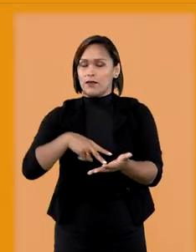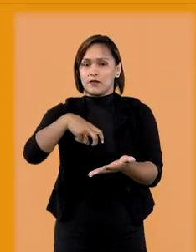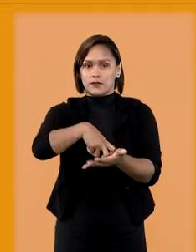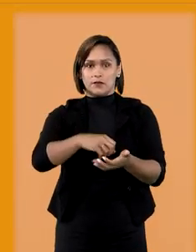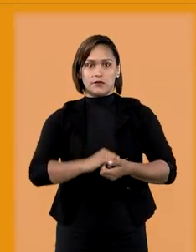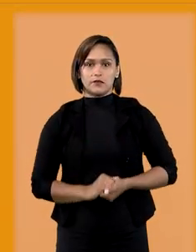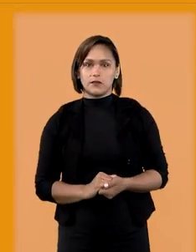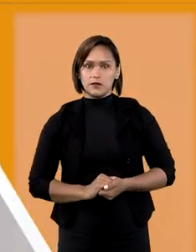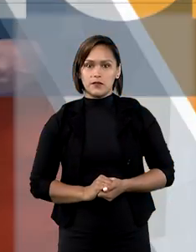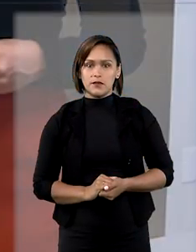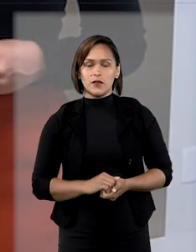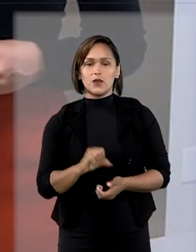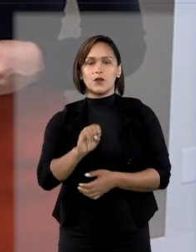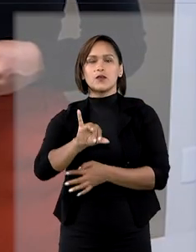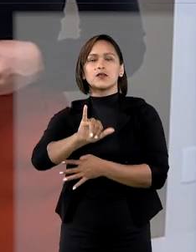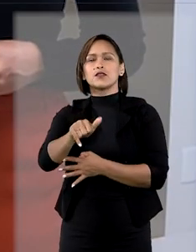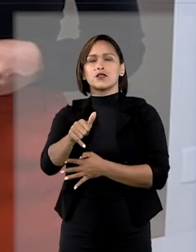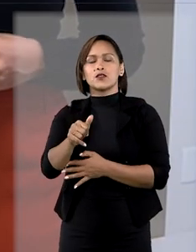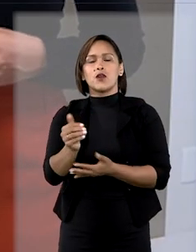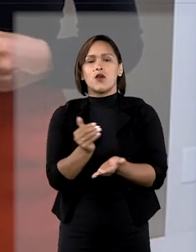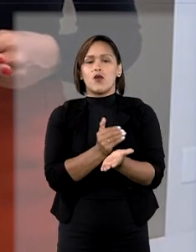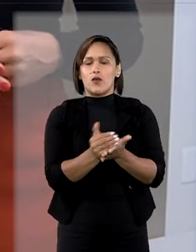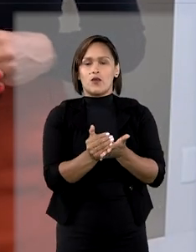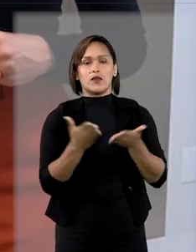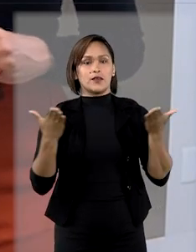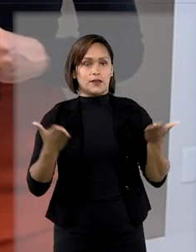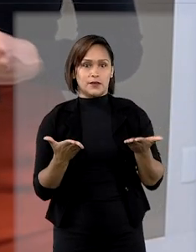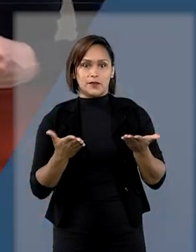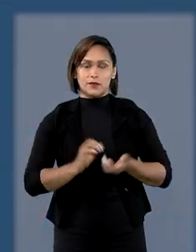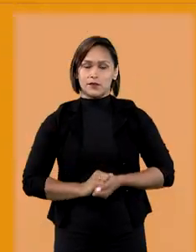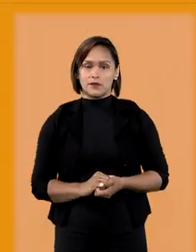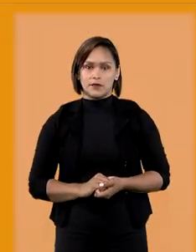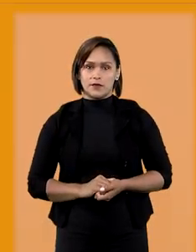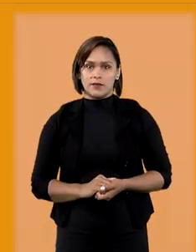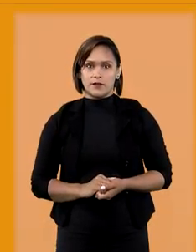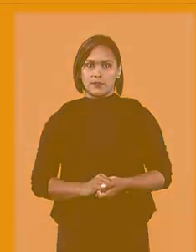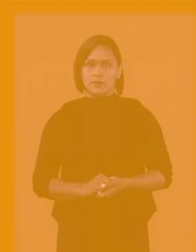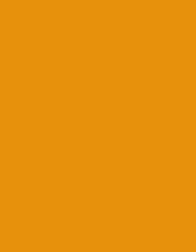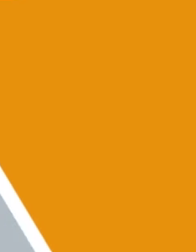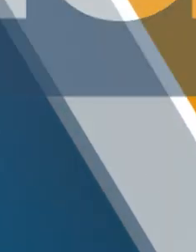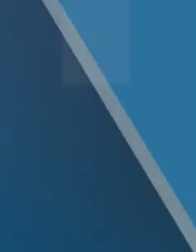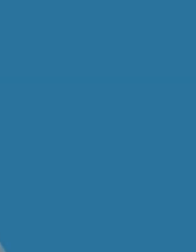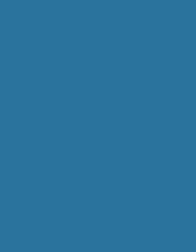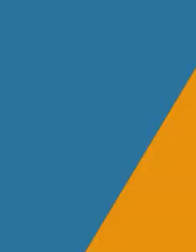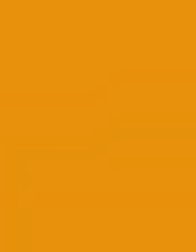penal. O STJ Notícias começa agora.